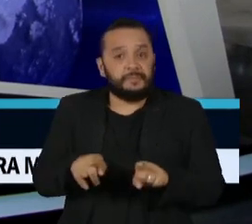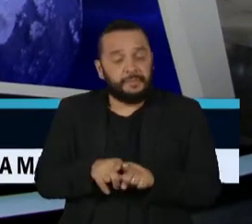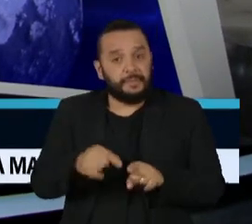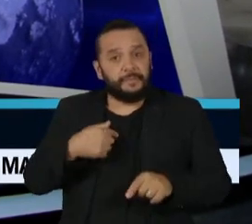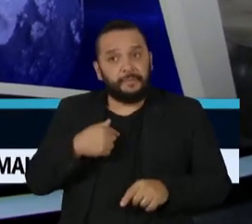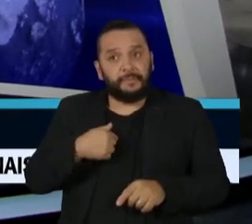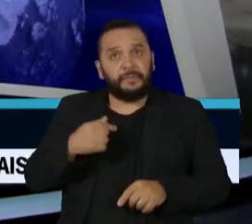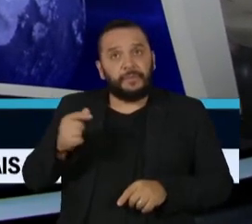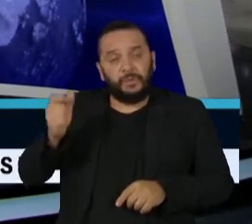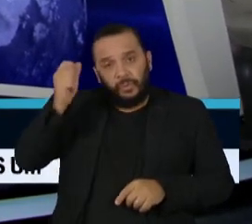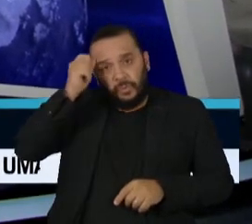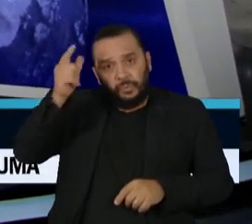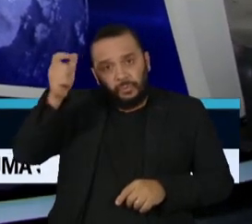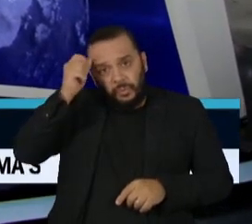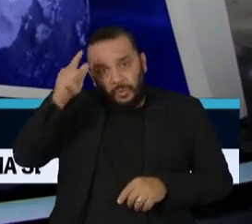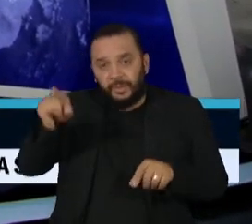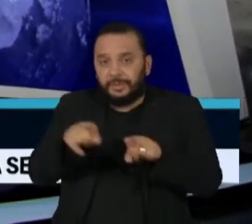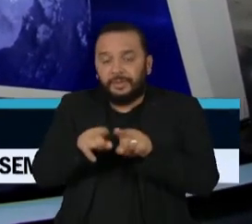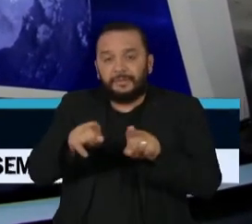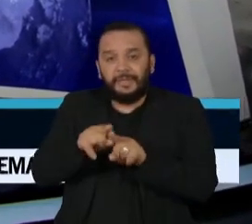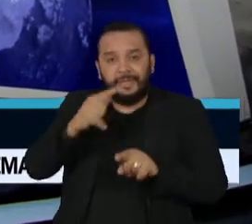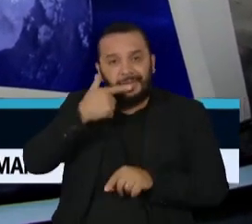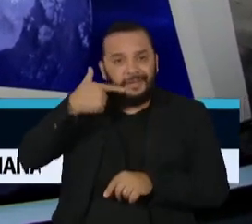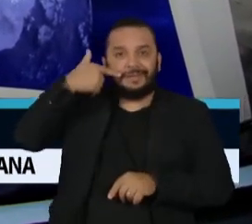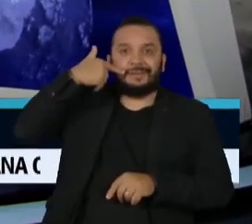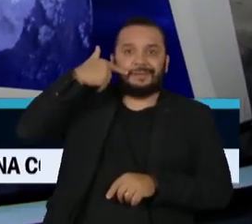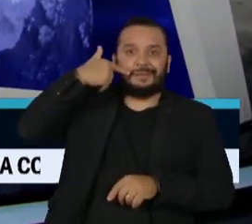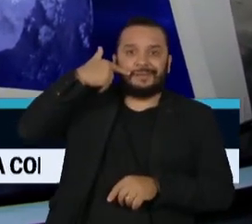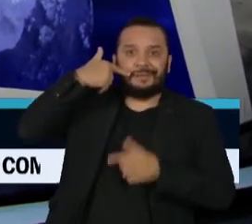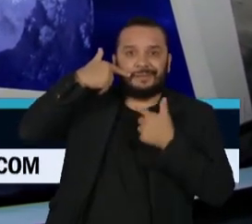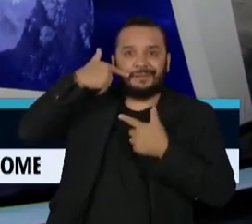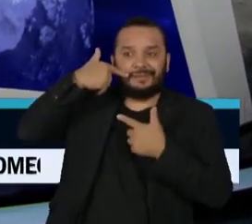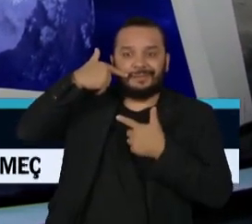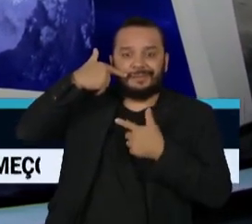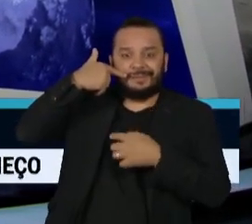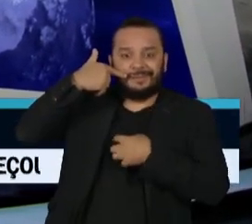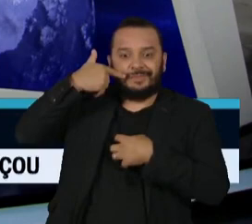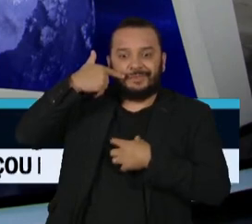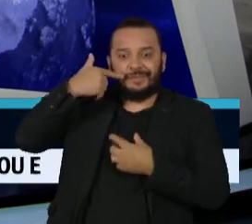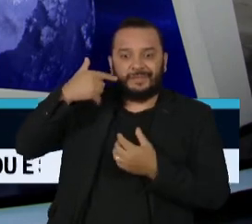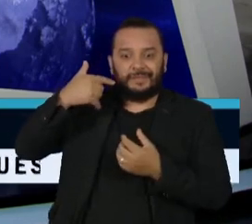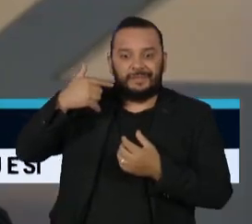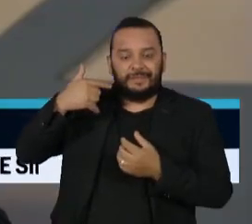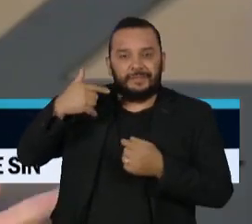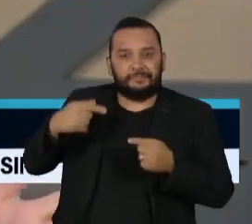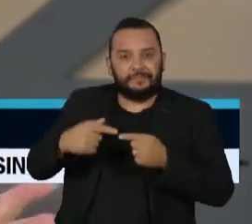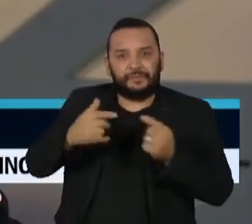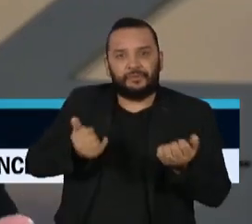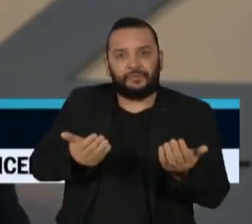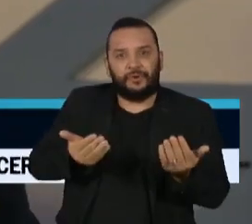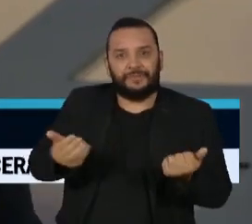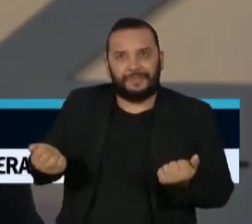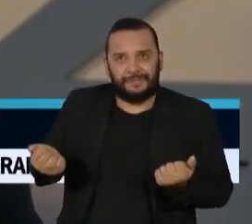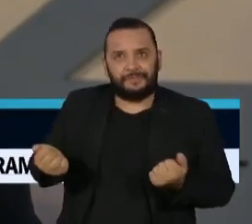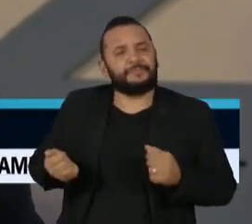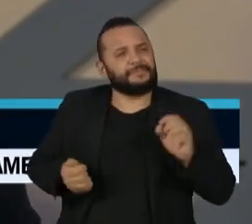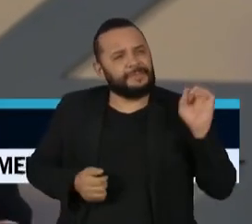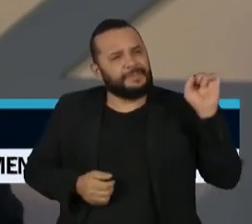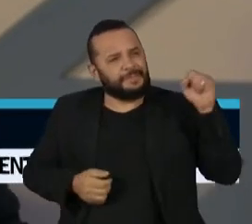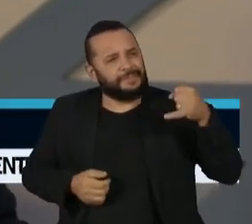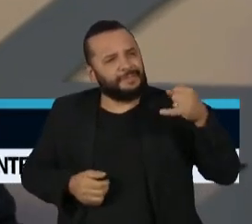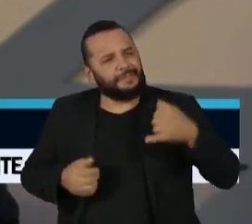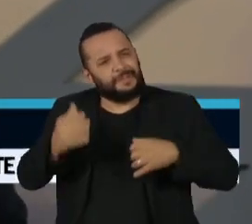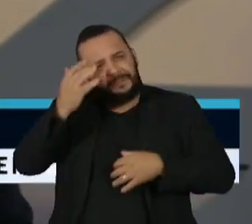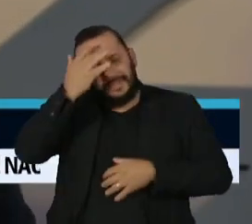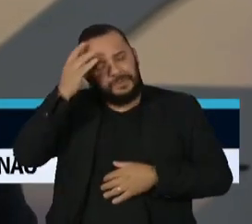também, pelo que eu vi na pesquisa, interferem nessa sensação de sermos mais jovens também, né, Ju? Assim, as pessoas passam a ter acesso